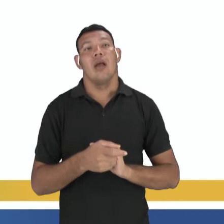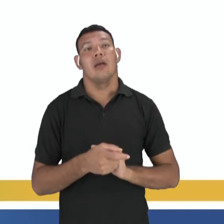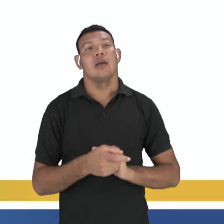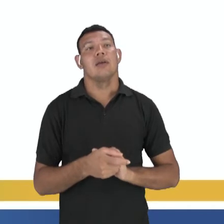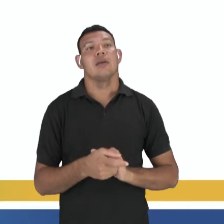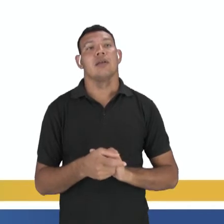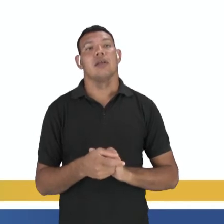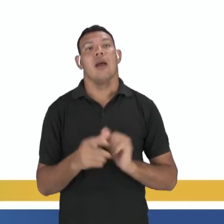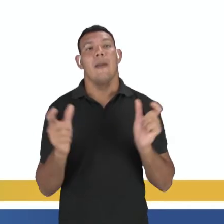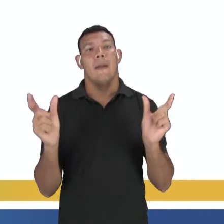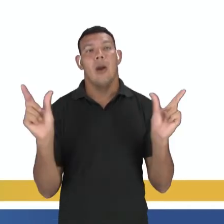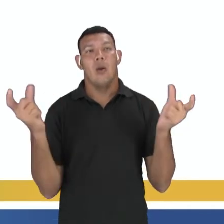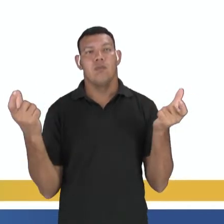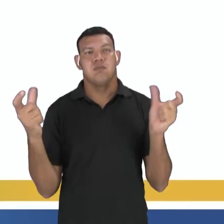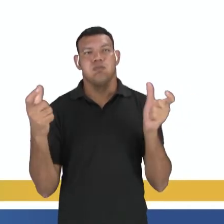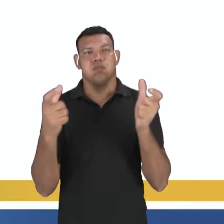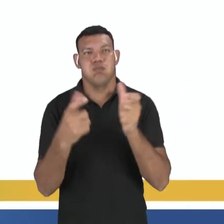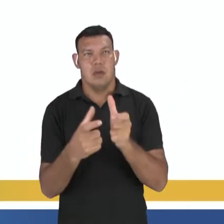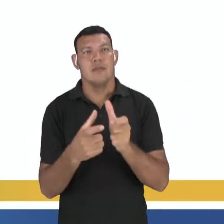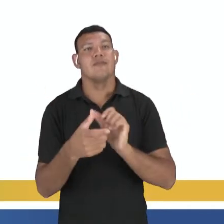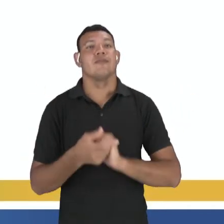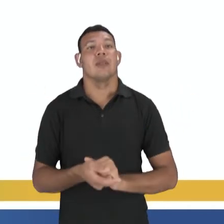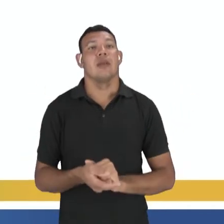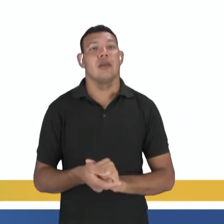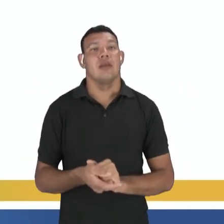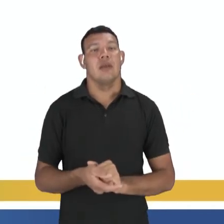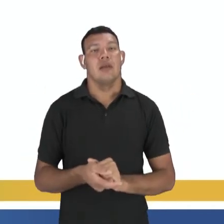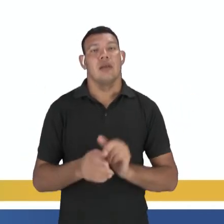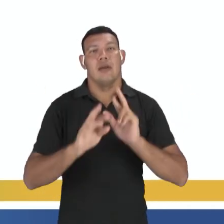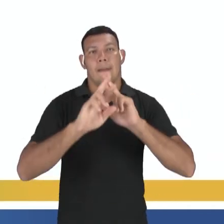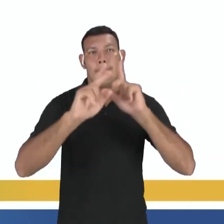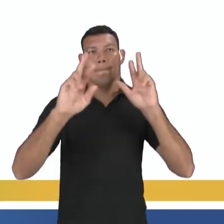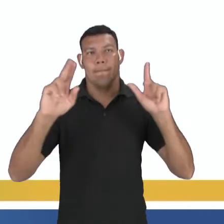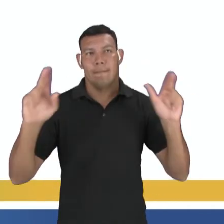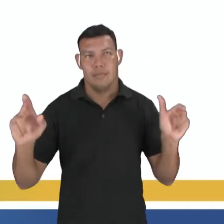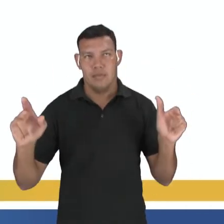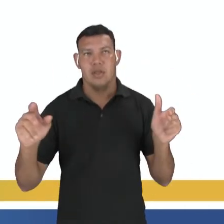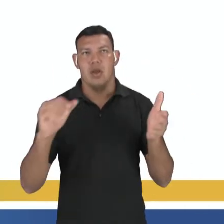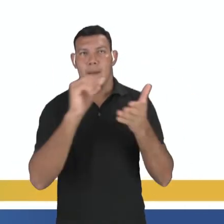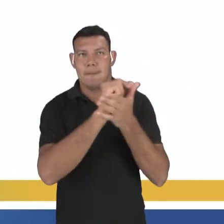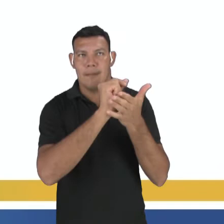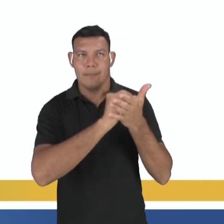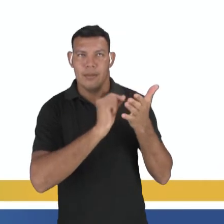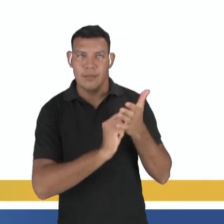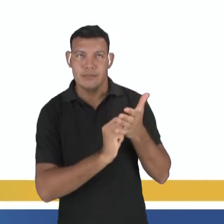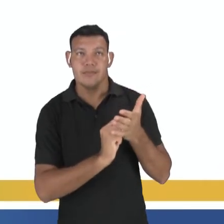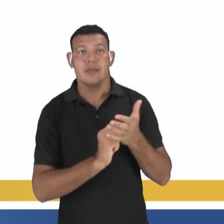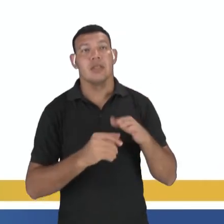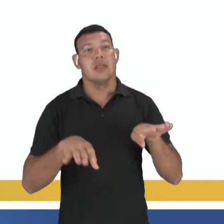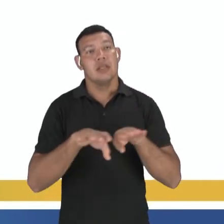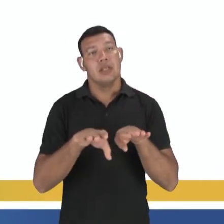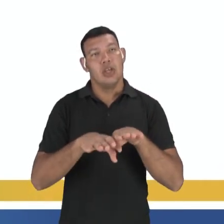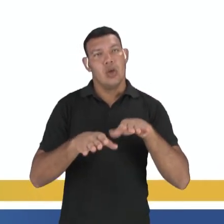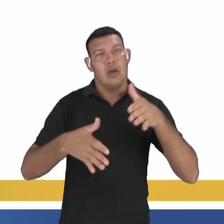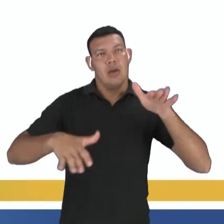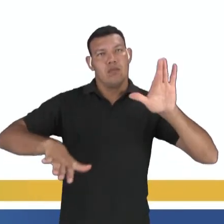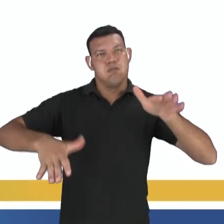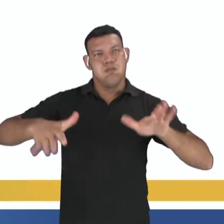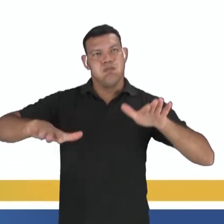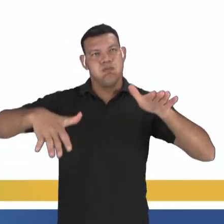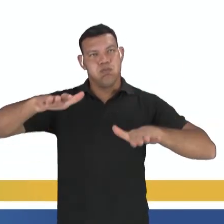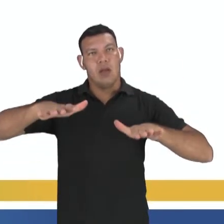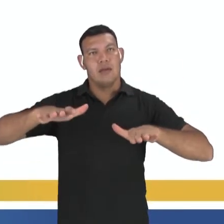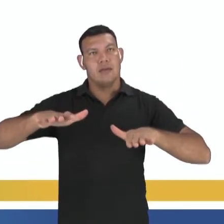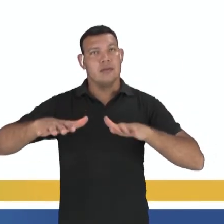teve mortes? Automaticamente, né, é só seguir o gráfico. Foi Minas Gerais, com 693. Qual